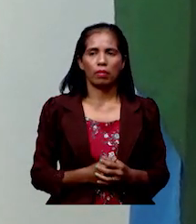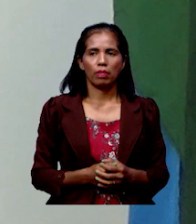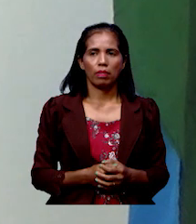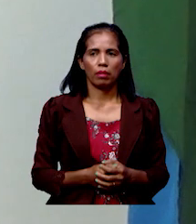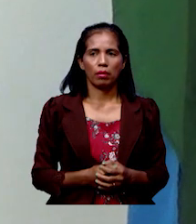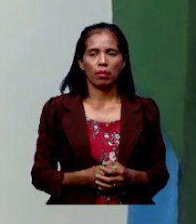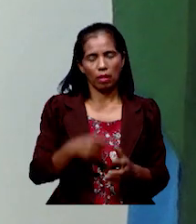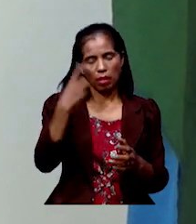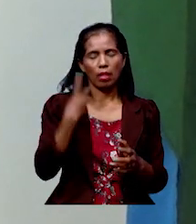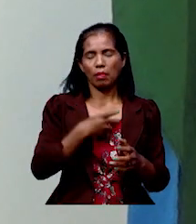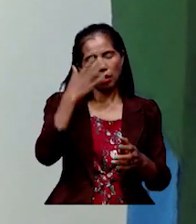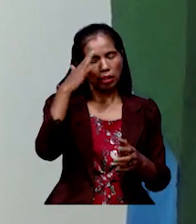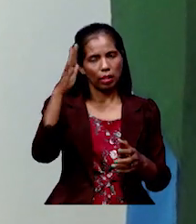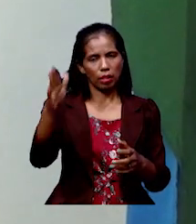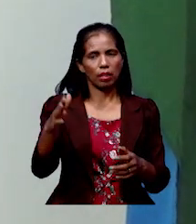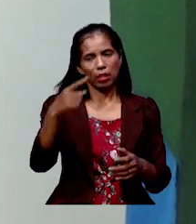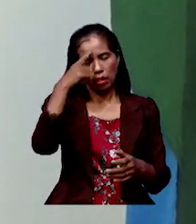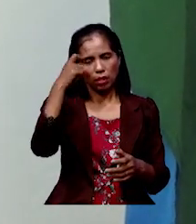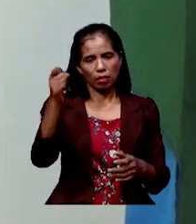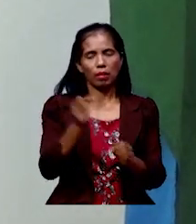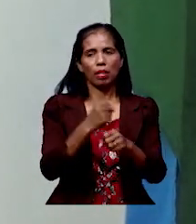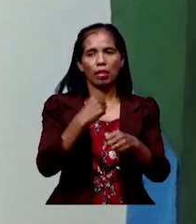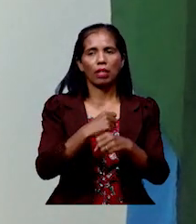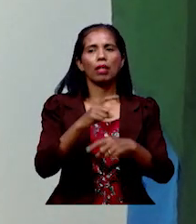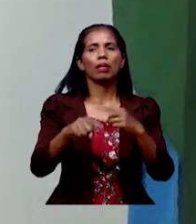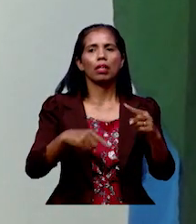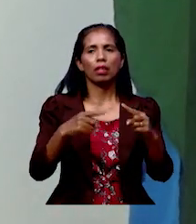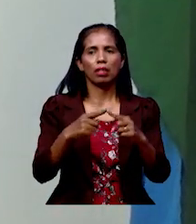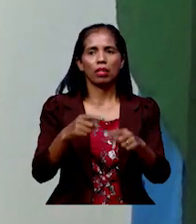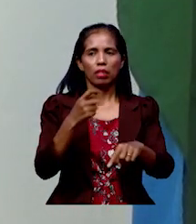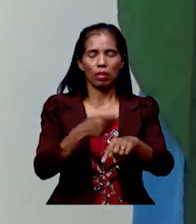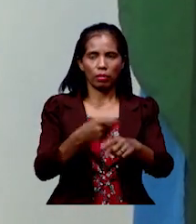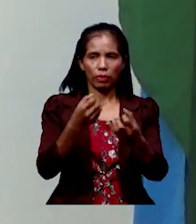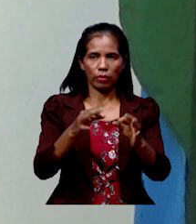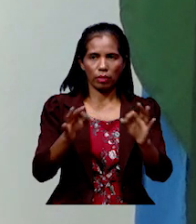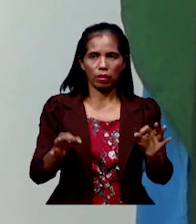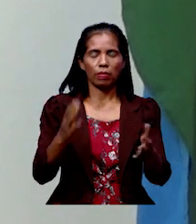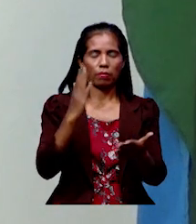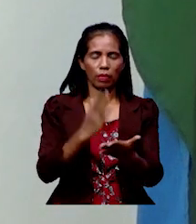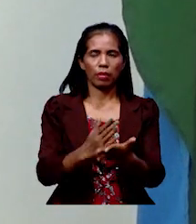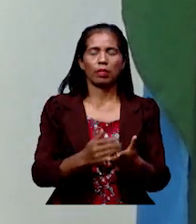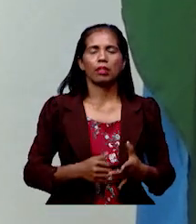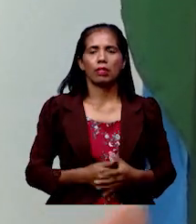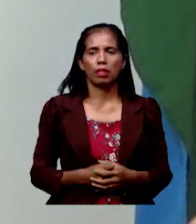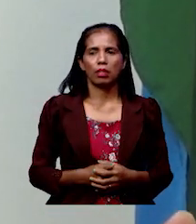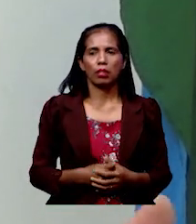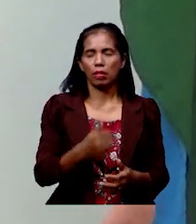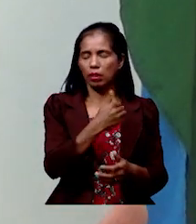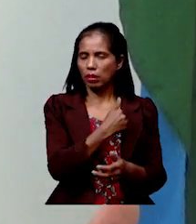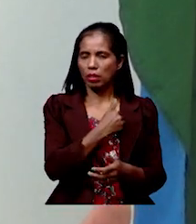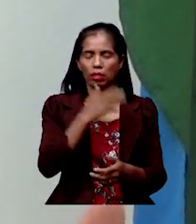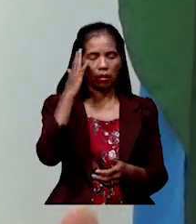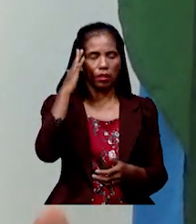nem uma cautor, quando vai criar sal de fundos, né? Vai girar uma cautor, tem por uma mata para tu bele para. Né, se dá o que tem. E